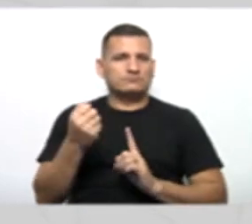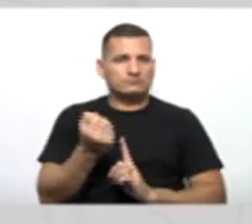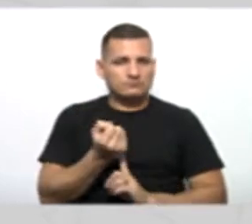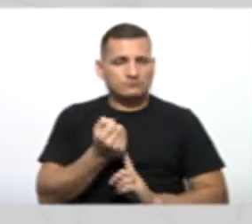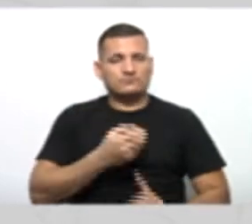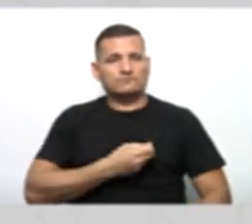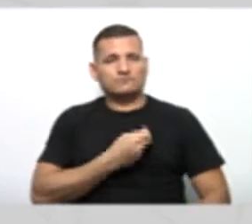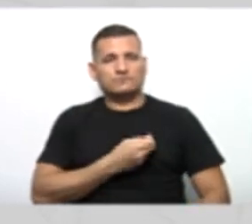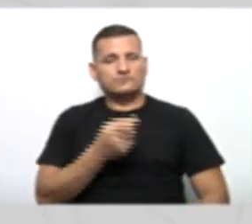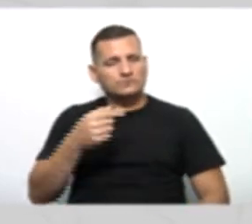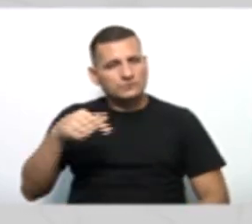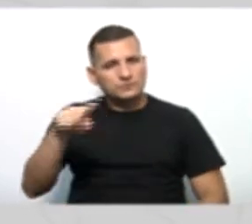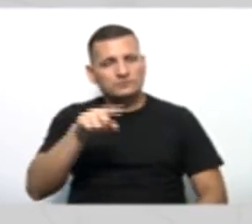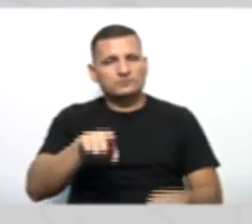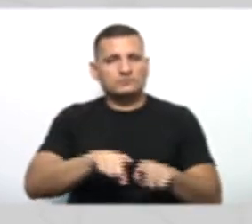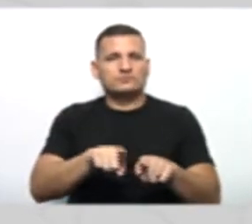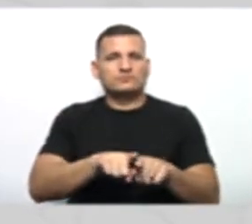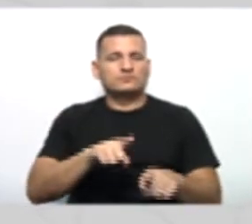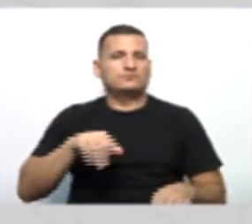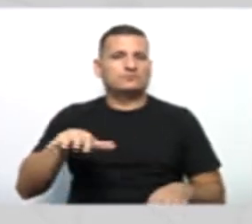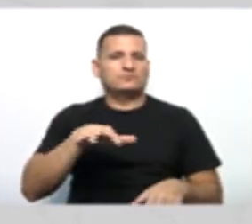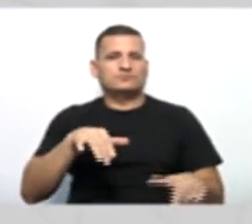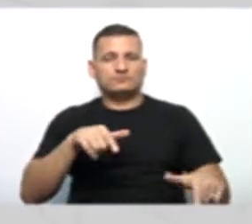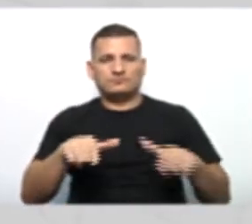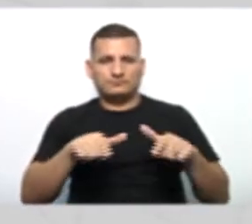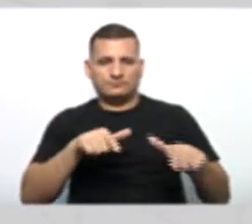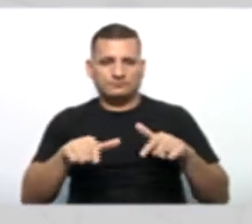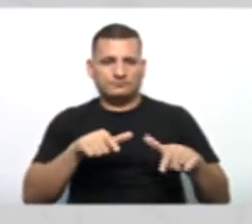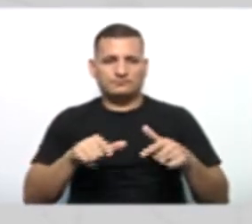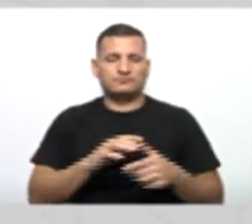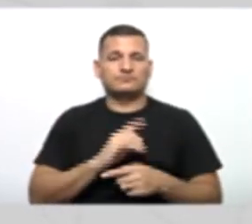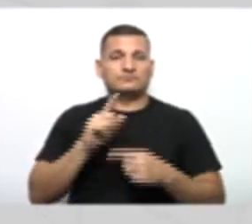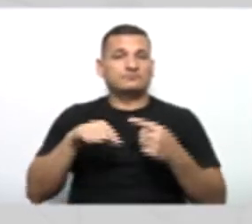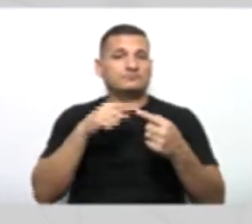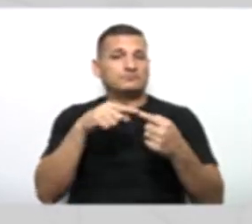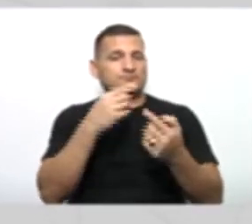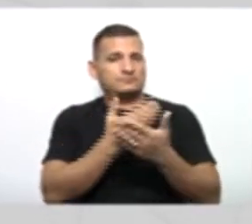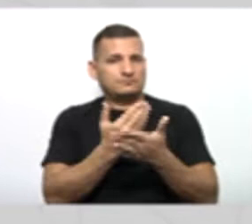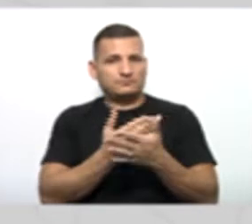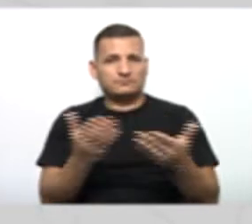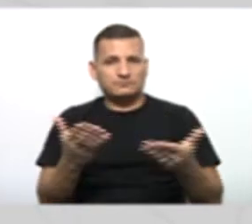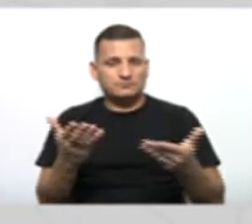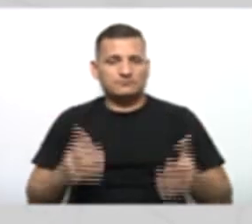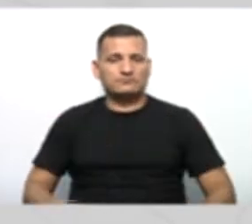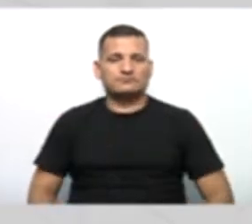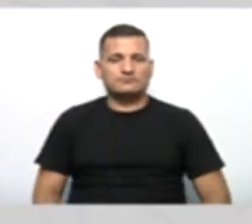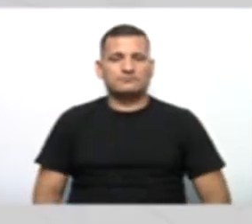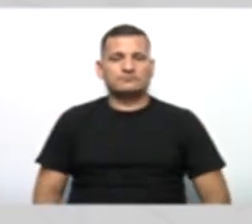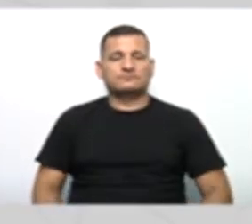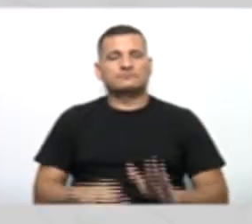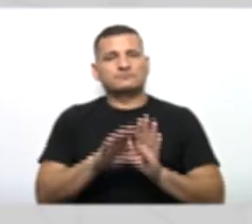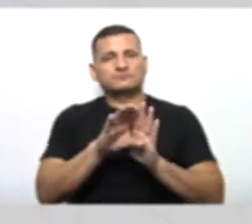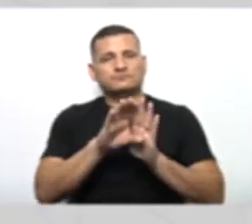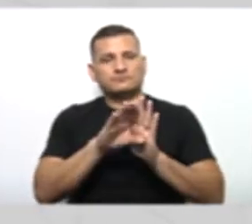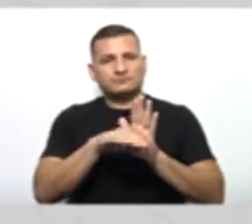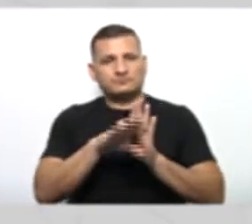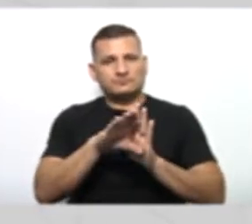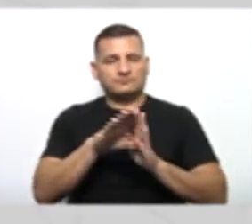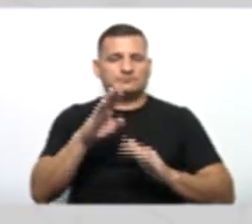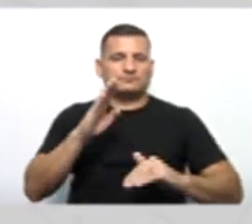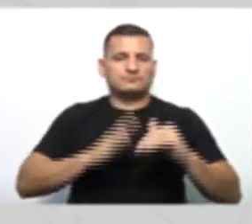vida de vocês no ambiente de trabalho a os objetivos a tele aula 2 o conceito a